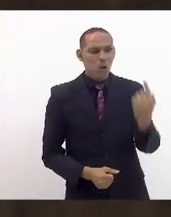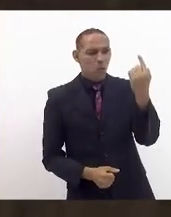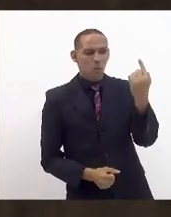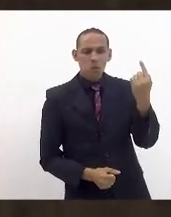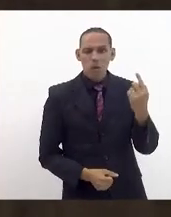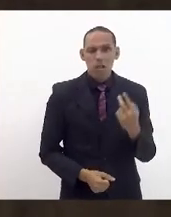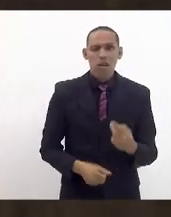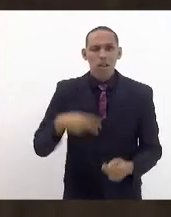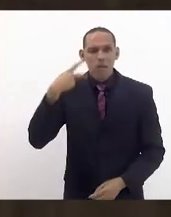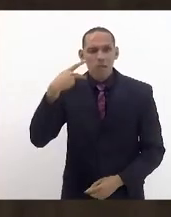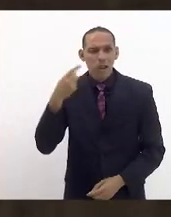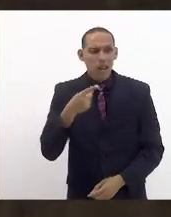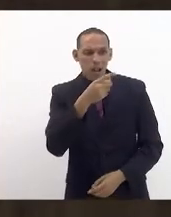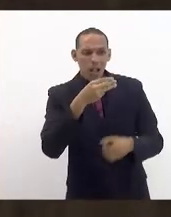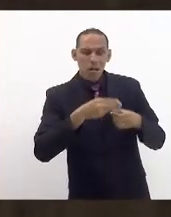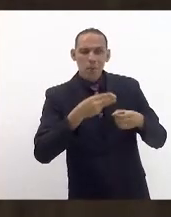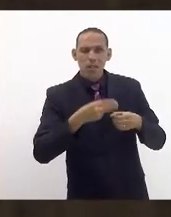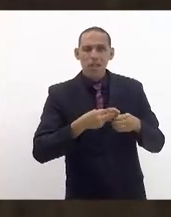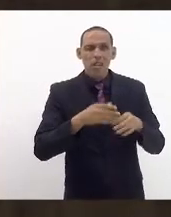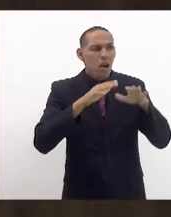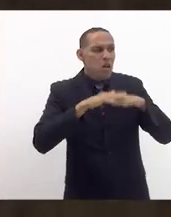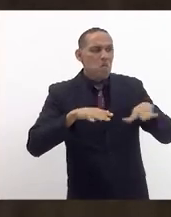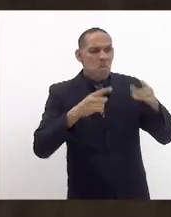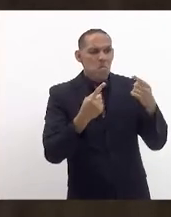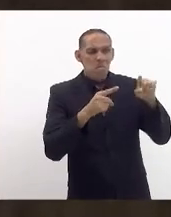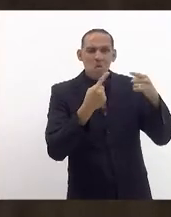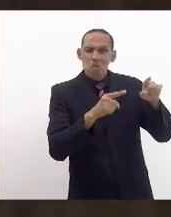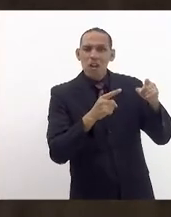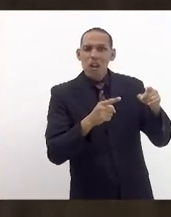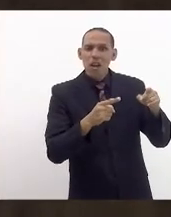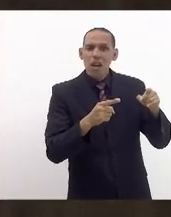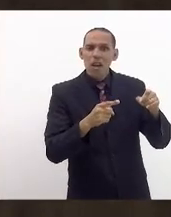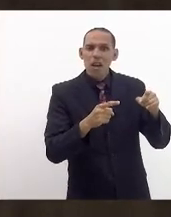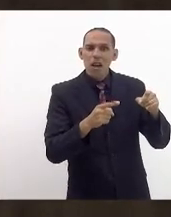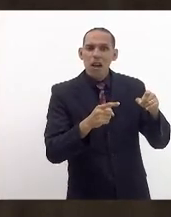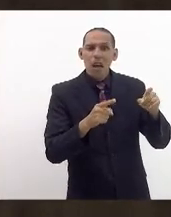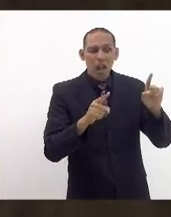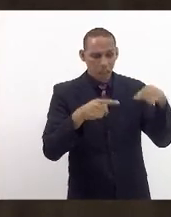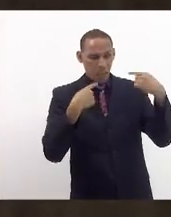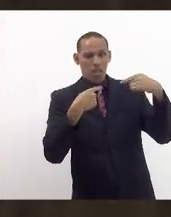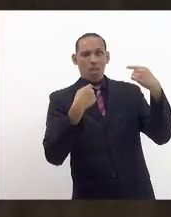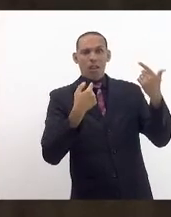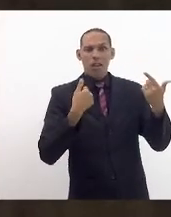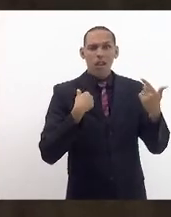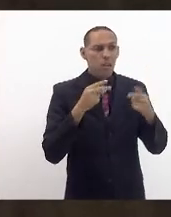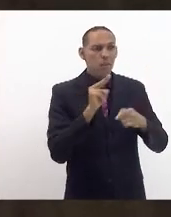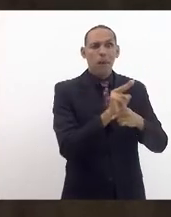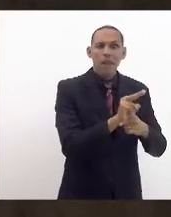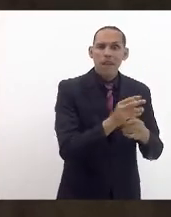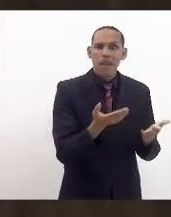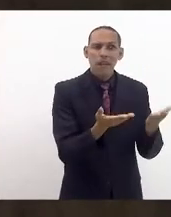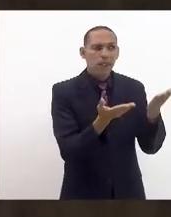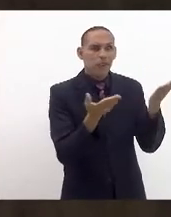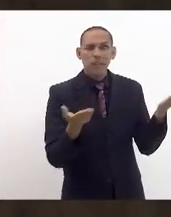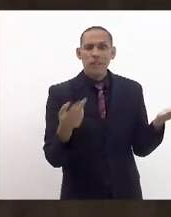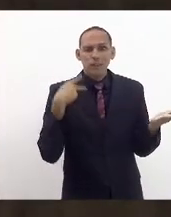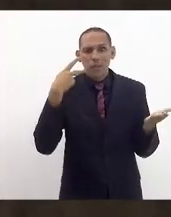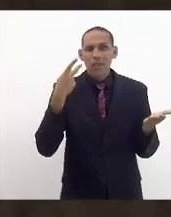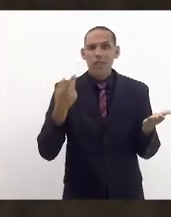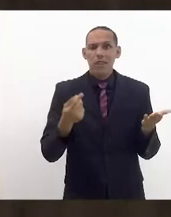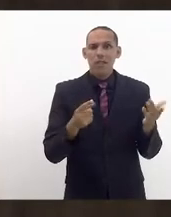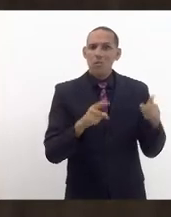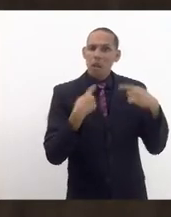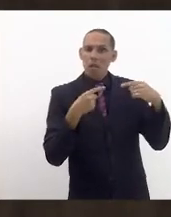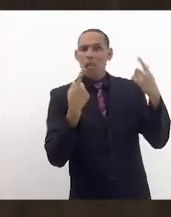vereadora no município, e eles questionaram a minha defesa, a defesa que eu fiz à vereadora